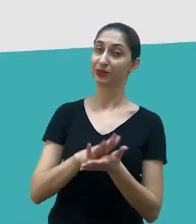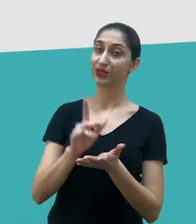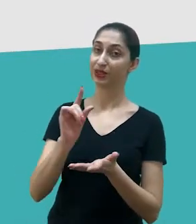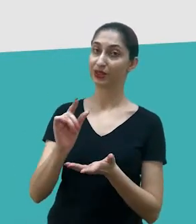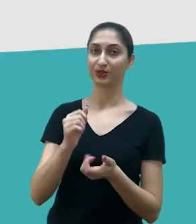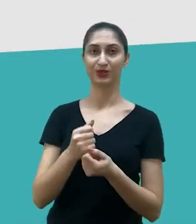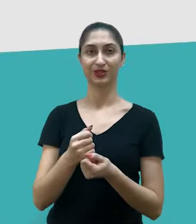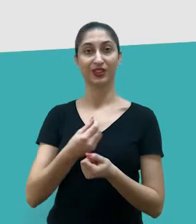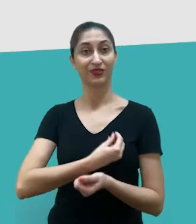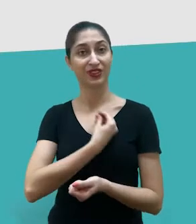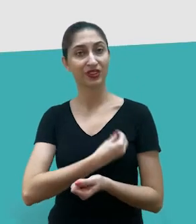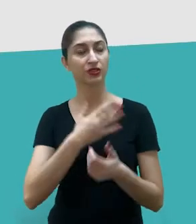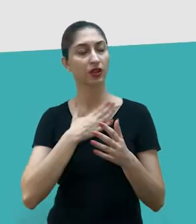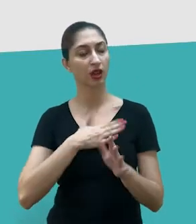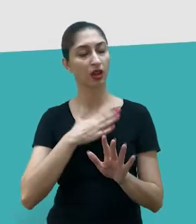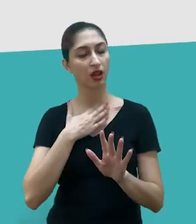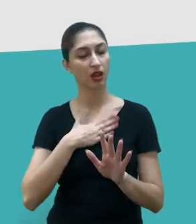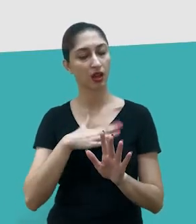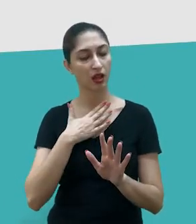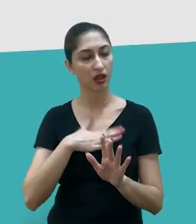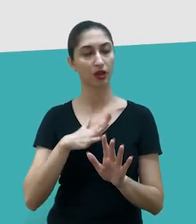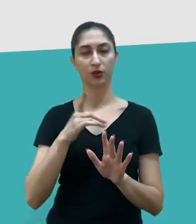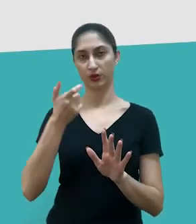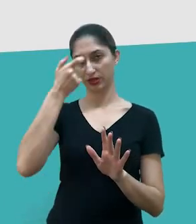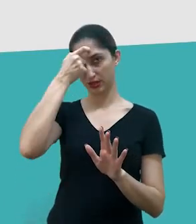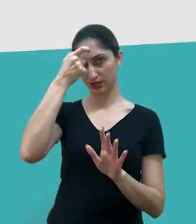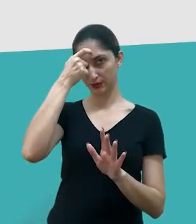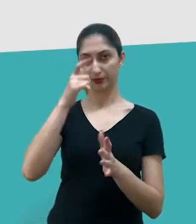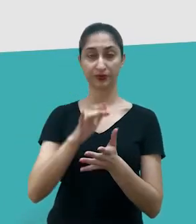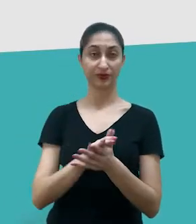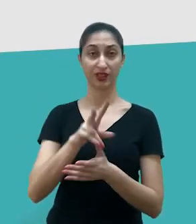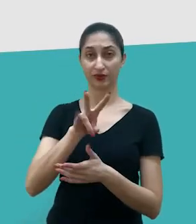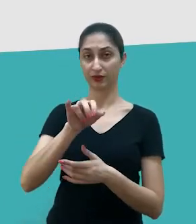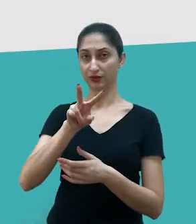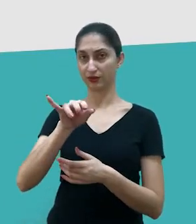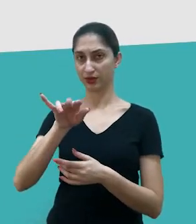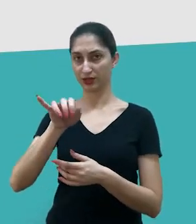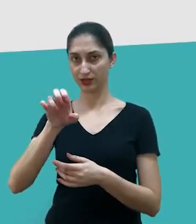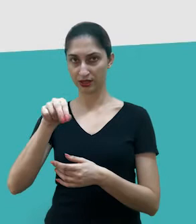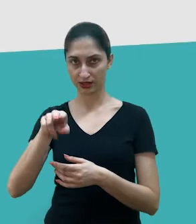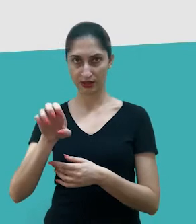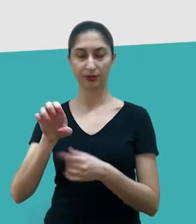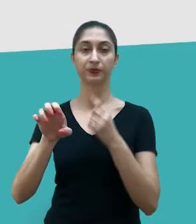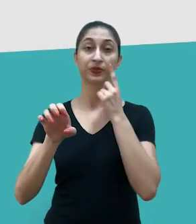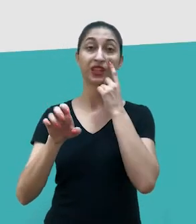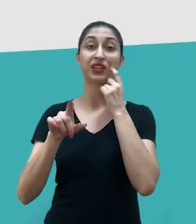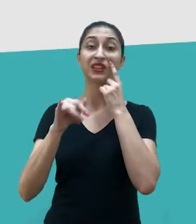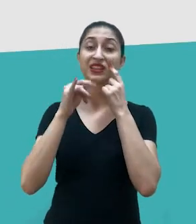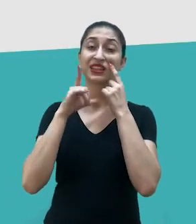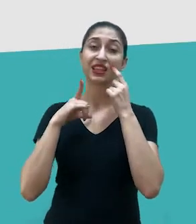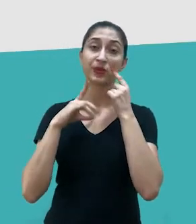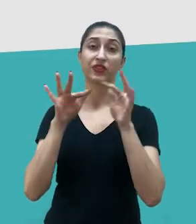viver mais slow, viver mais consciente. A Vivienne Westwood tem uma frase